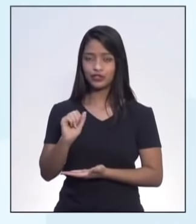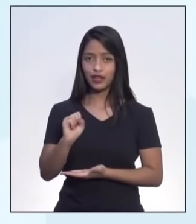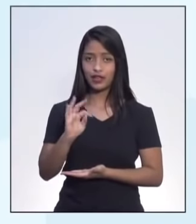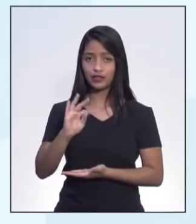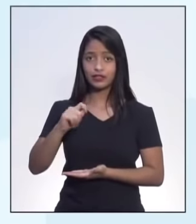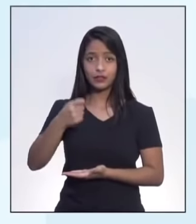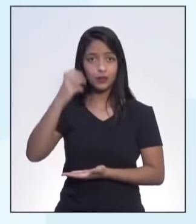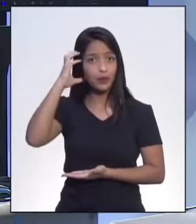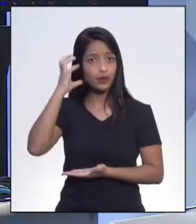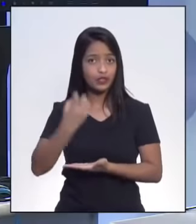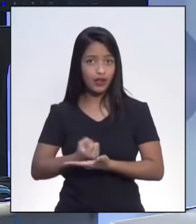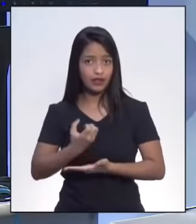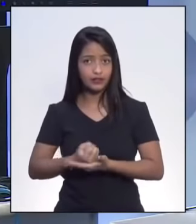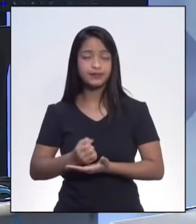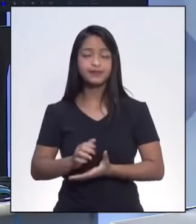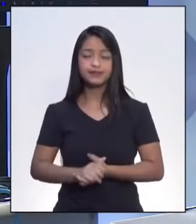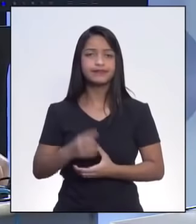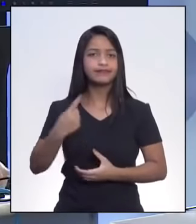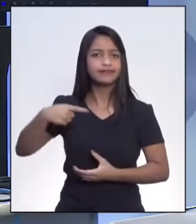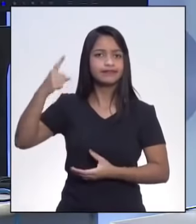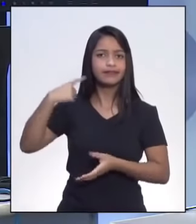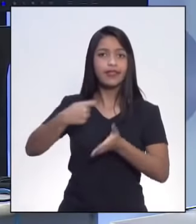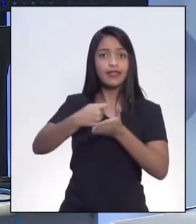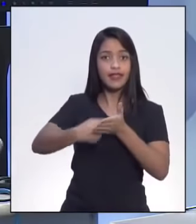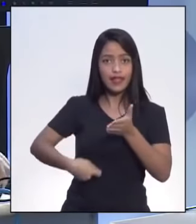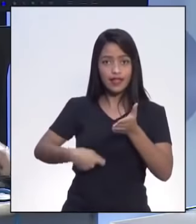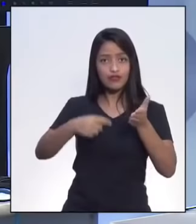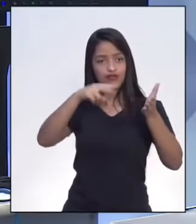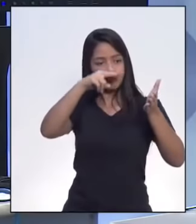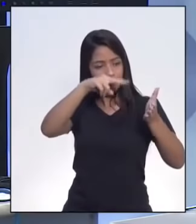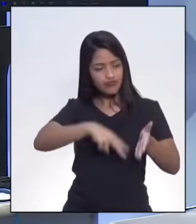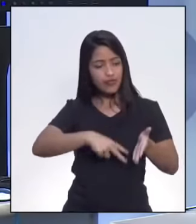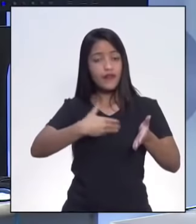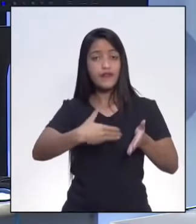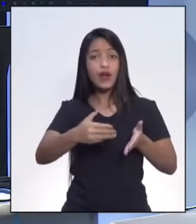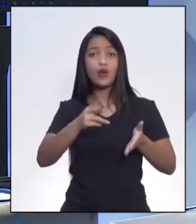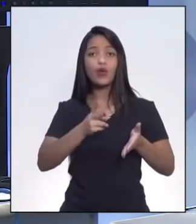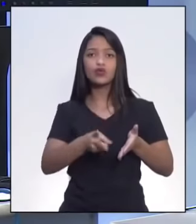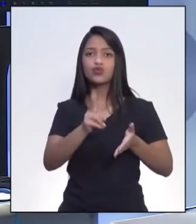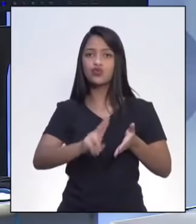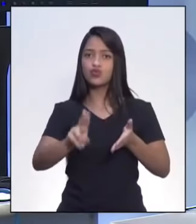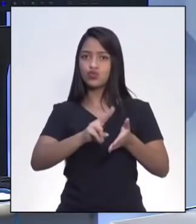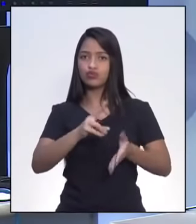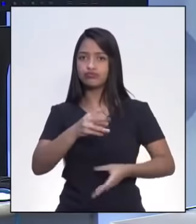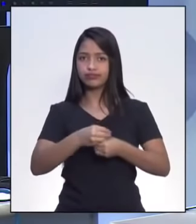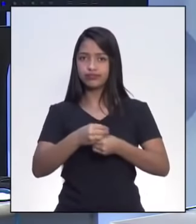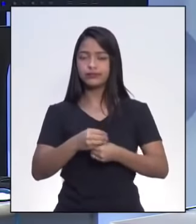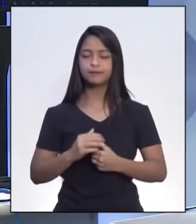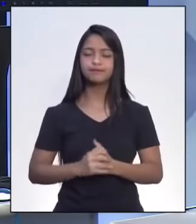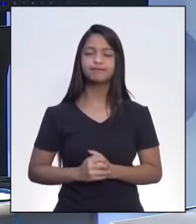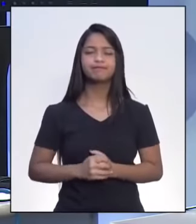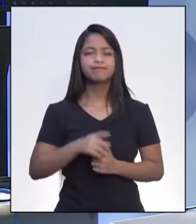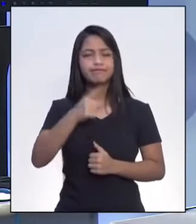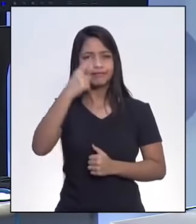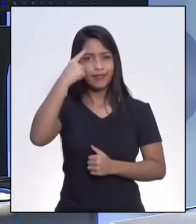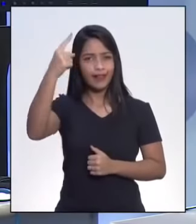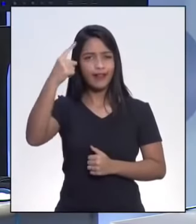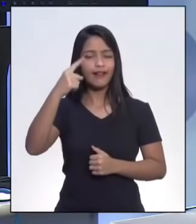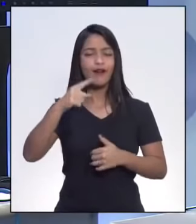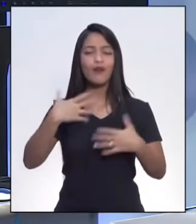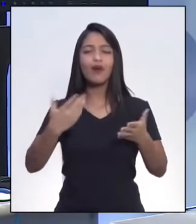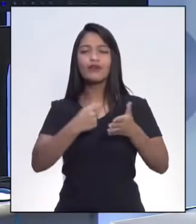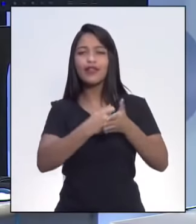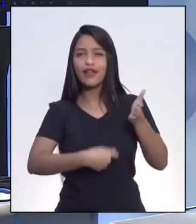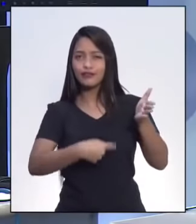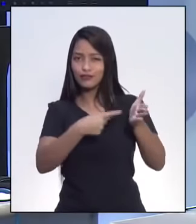dois textos que nós vimos nas últimas aulas. E aí a gente vai começar com a nossa interação. Você se lembra quais textos